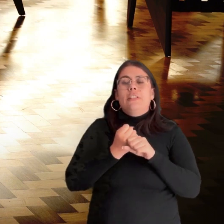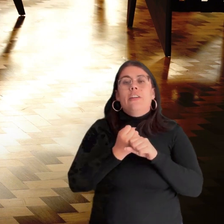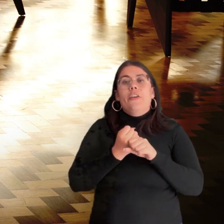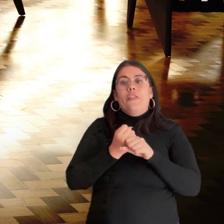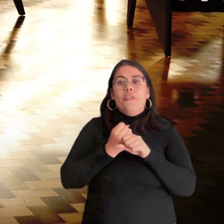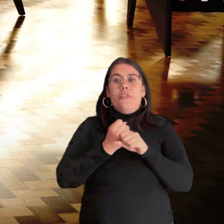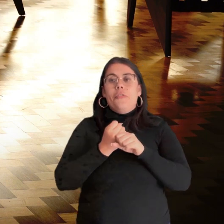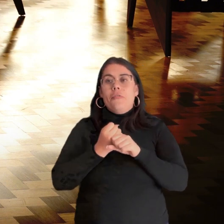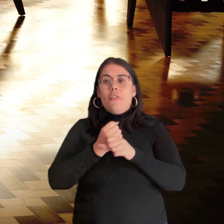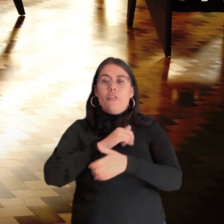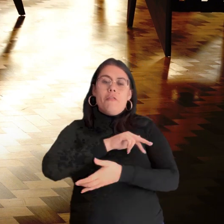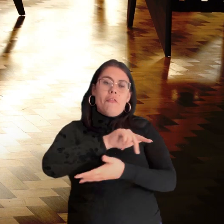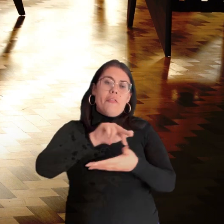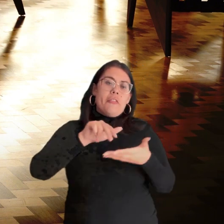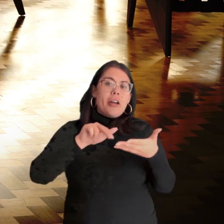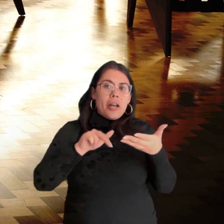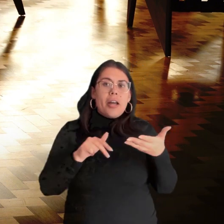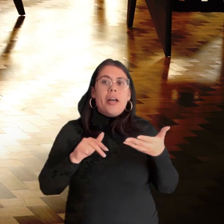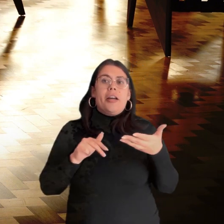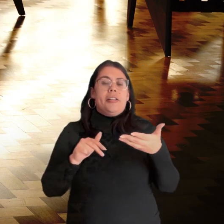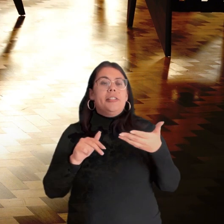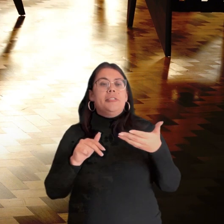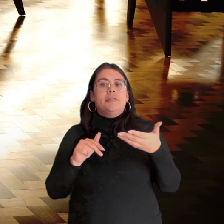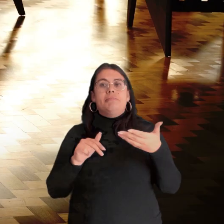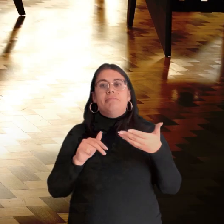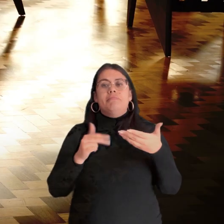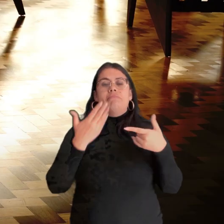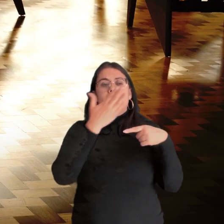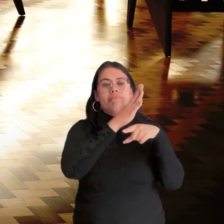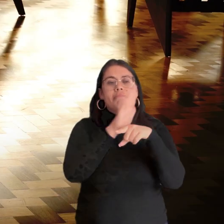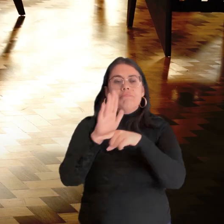né? Que foi uma